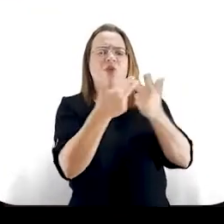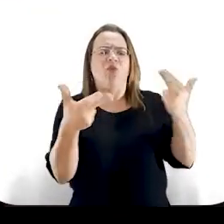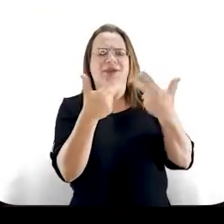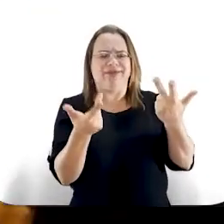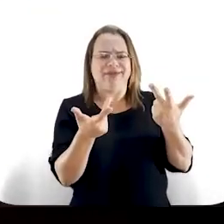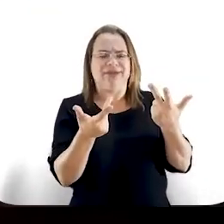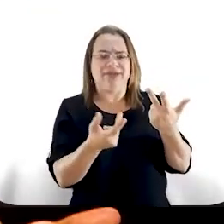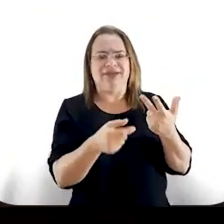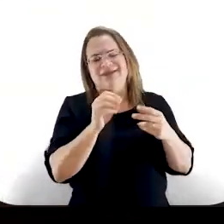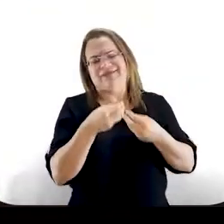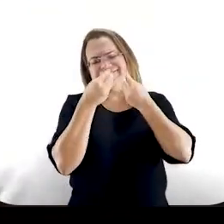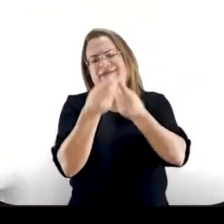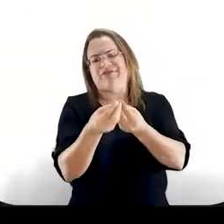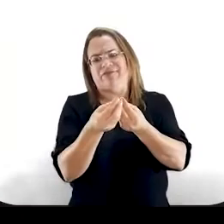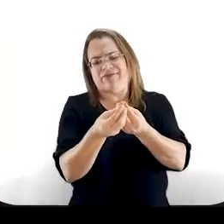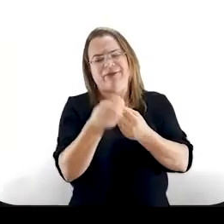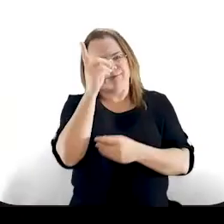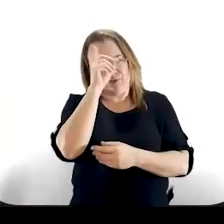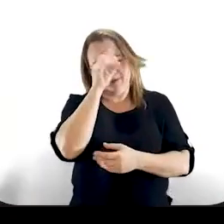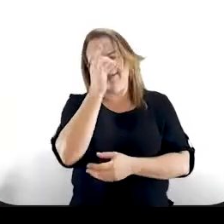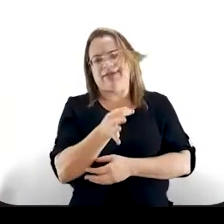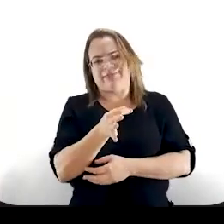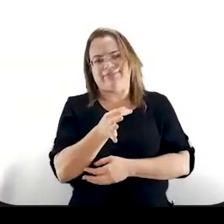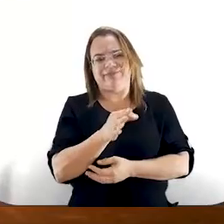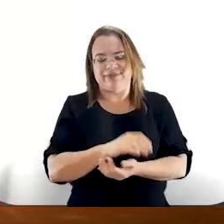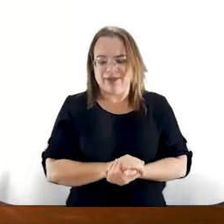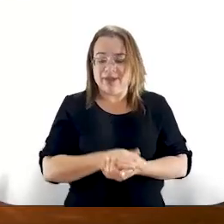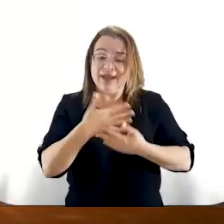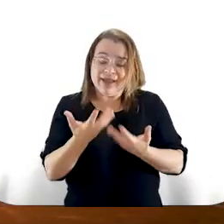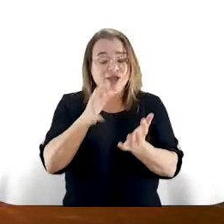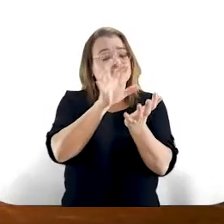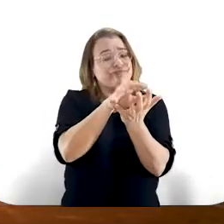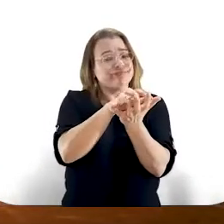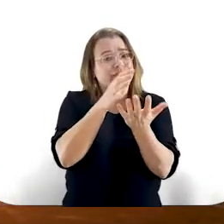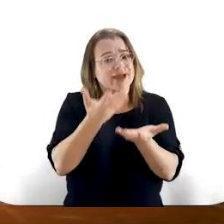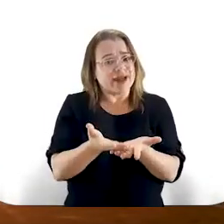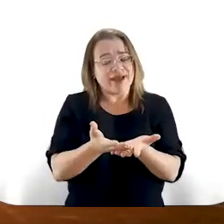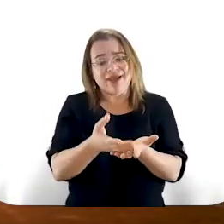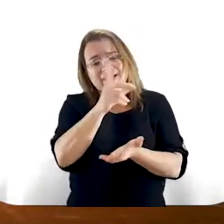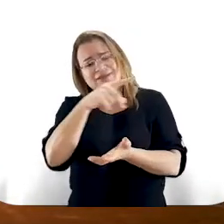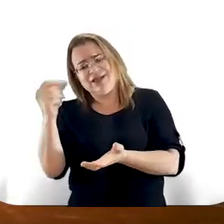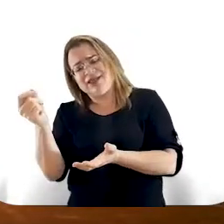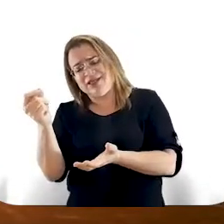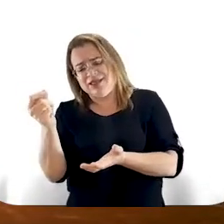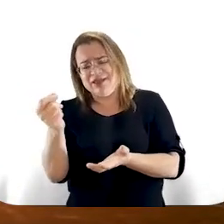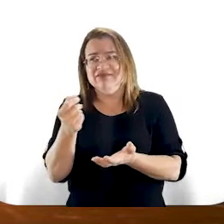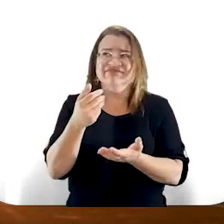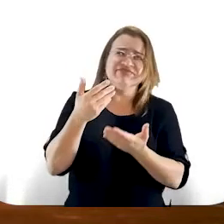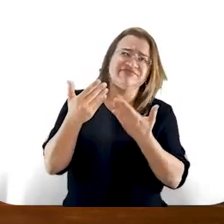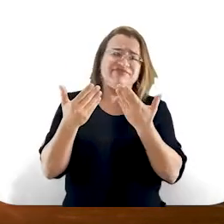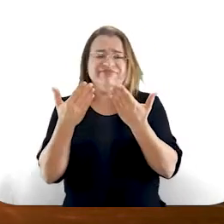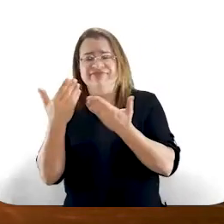assim, sem devolver na data certa. E o jacaré saiu por ali